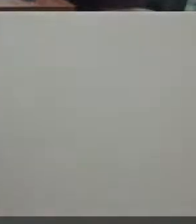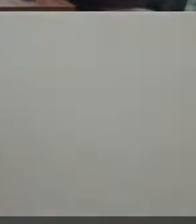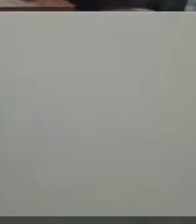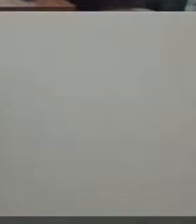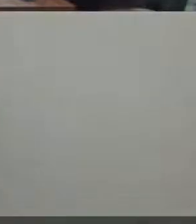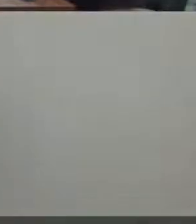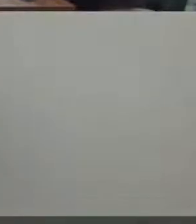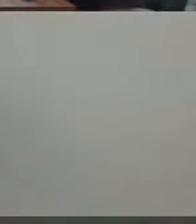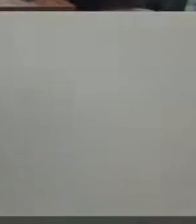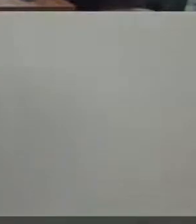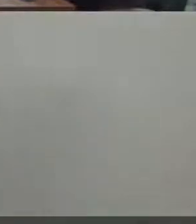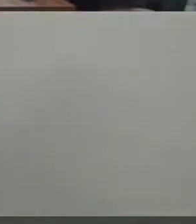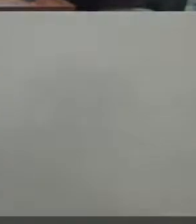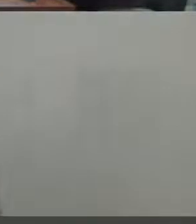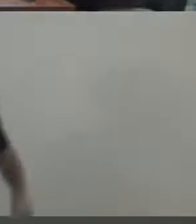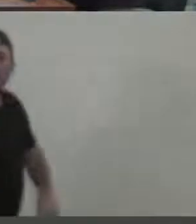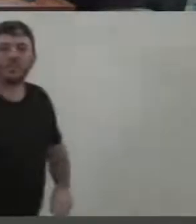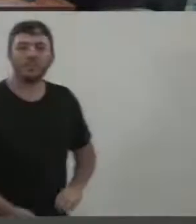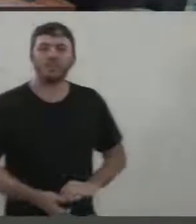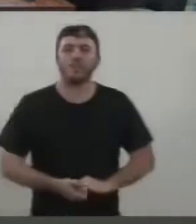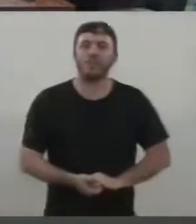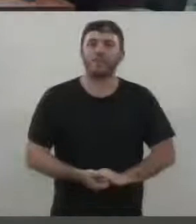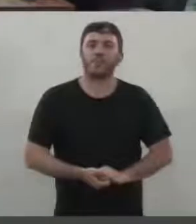Vereador Nil Ramos.